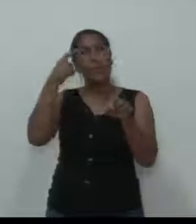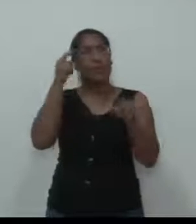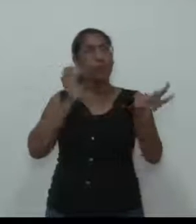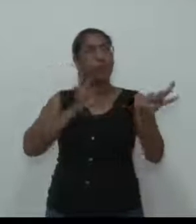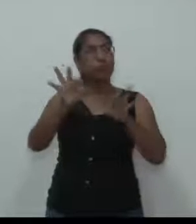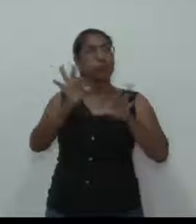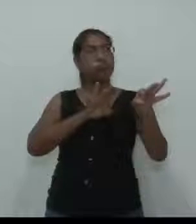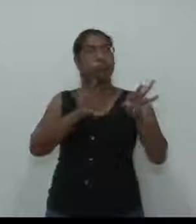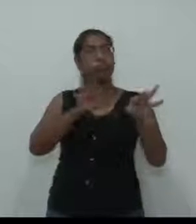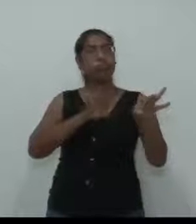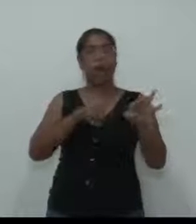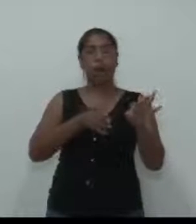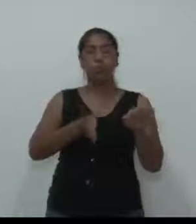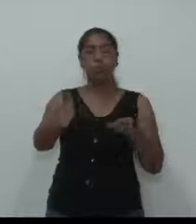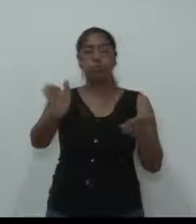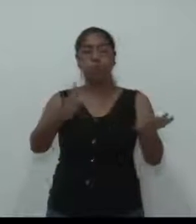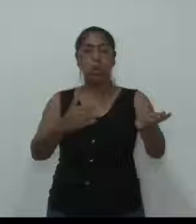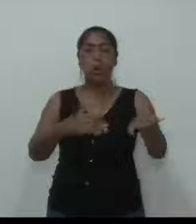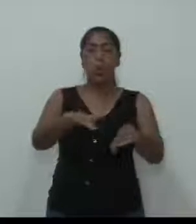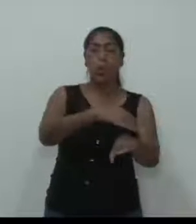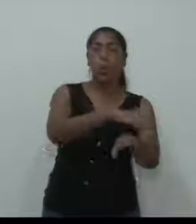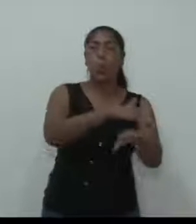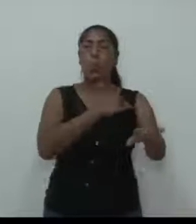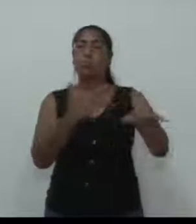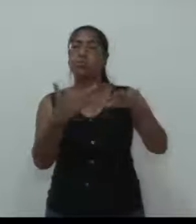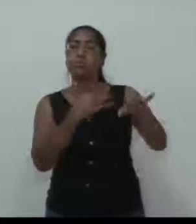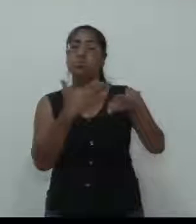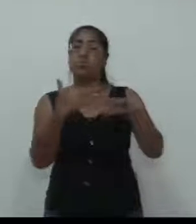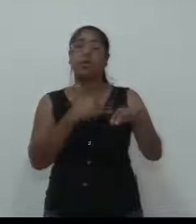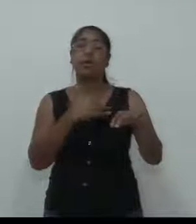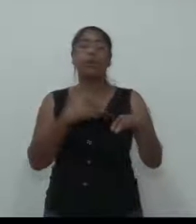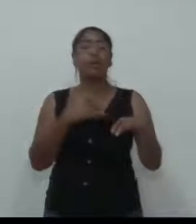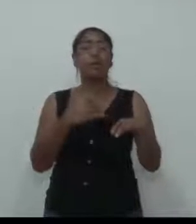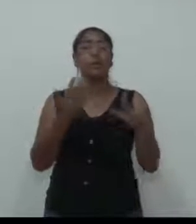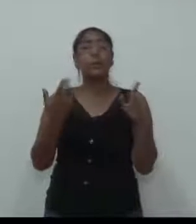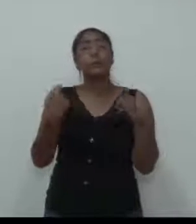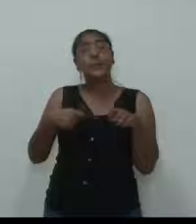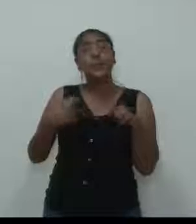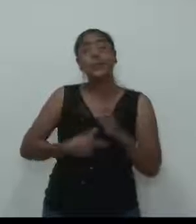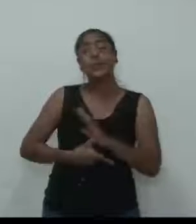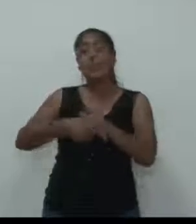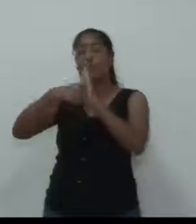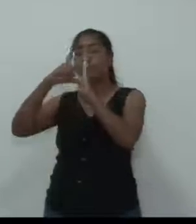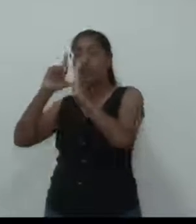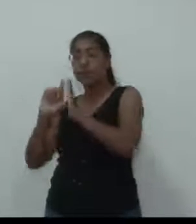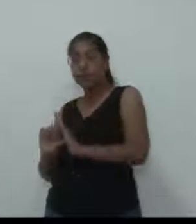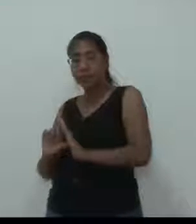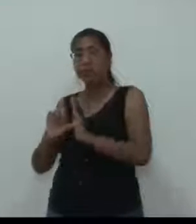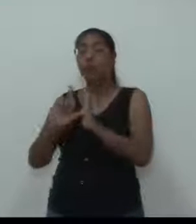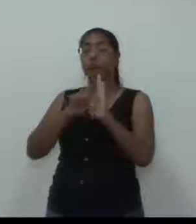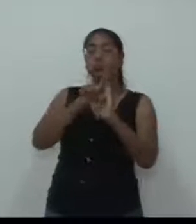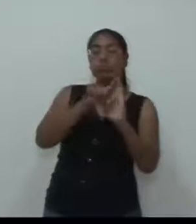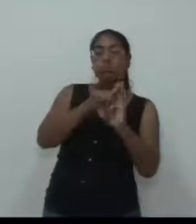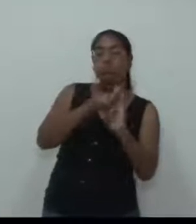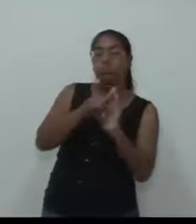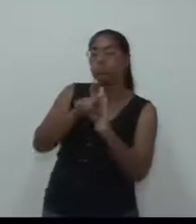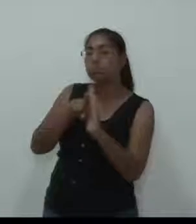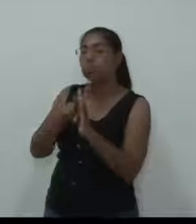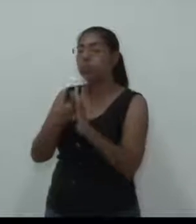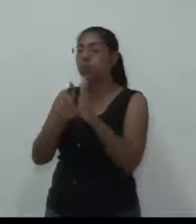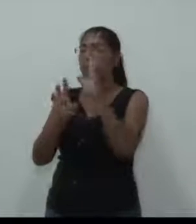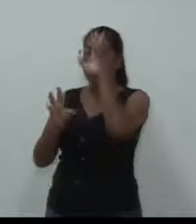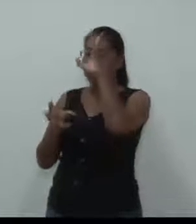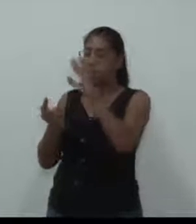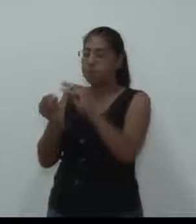mobilidade, está muito claro que se a gente não tiver um diagnóstico bem efetivado, e aí eu trago aqui para a gente